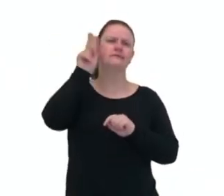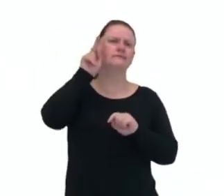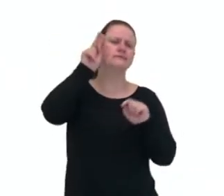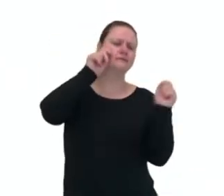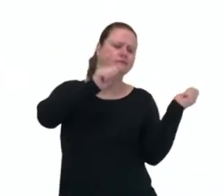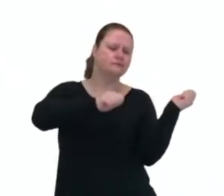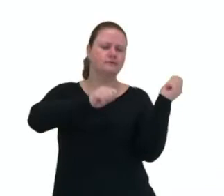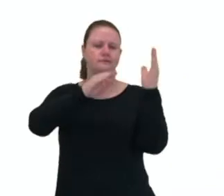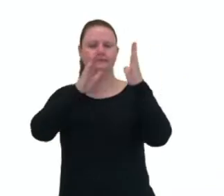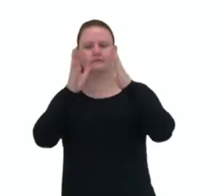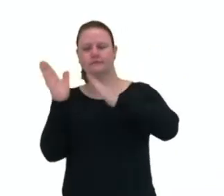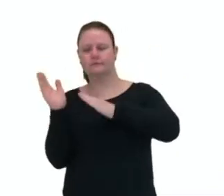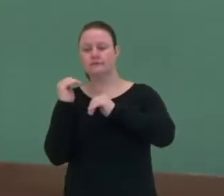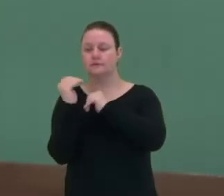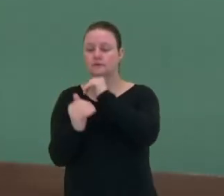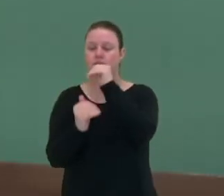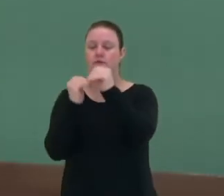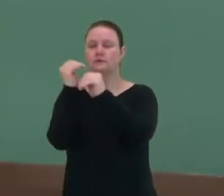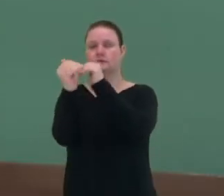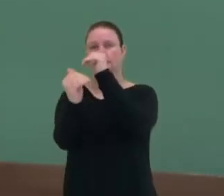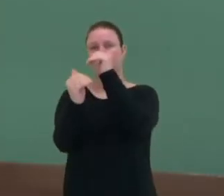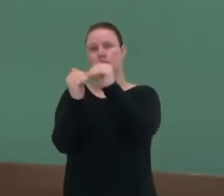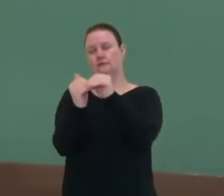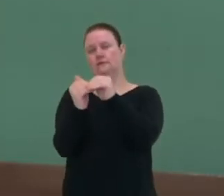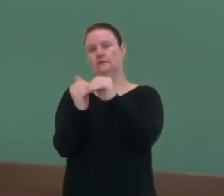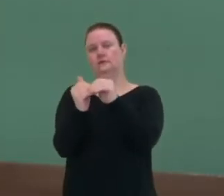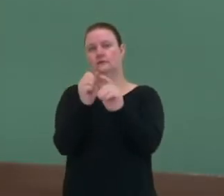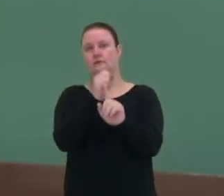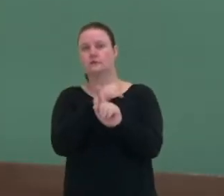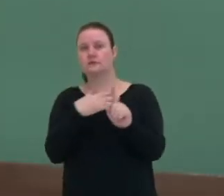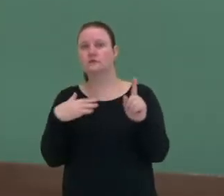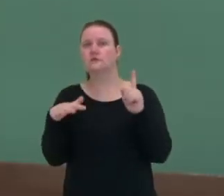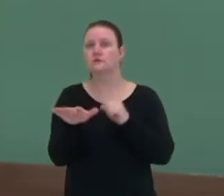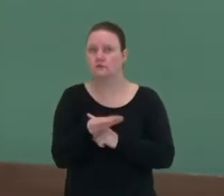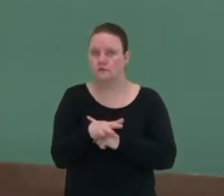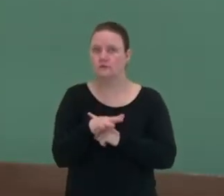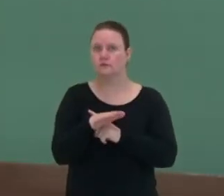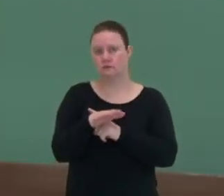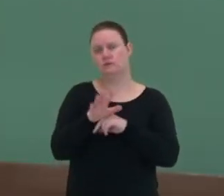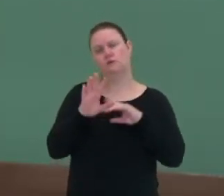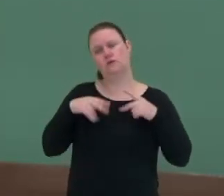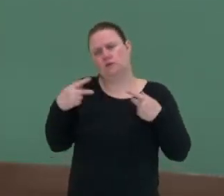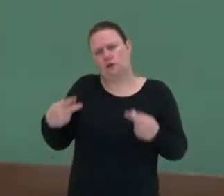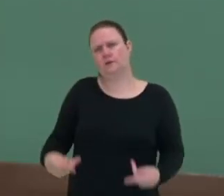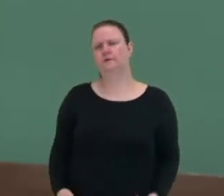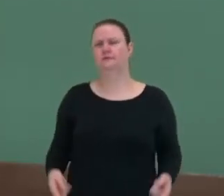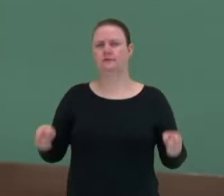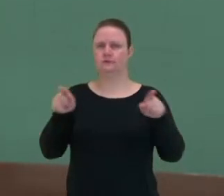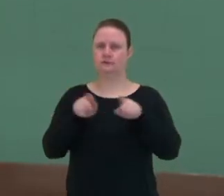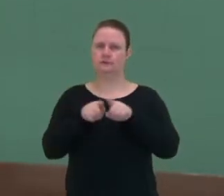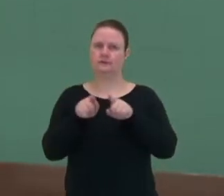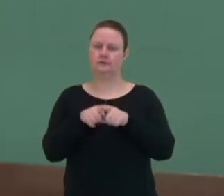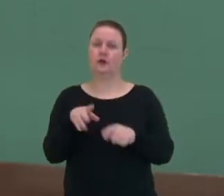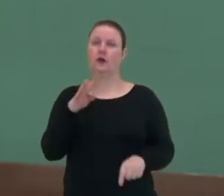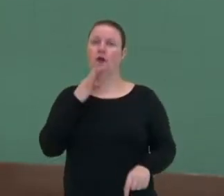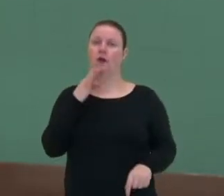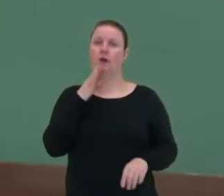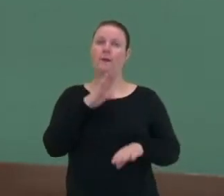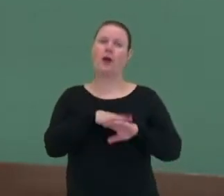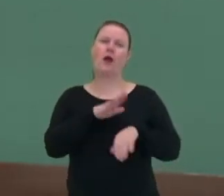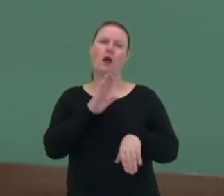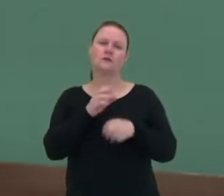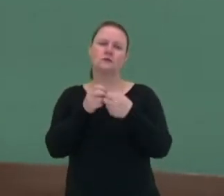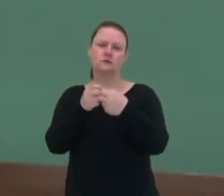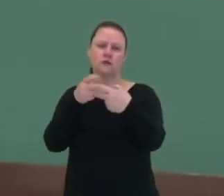se desenvolveu ao longo da nossa sociedade, da nossa humanidade, e conhecer um pouquinho sobre o tiro com